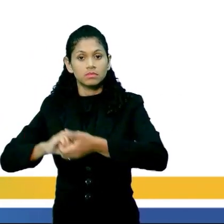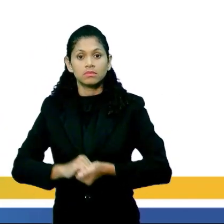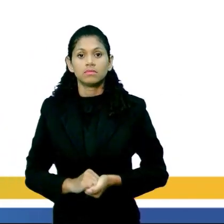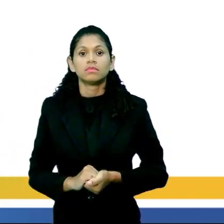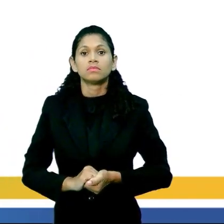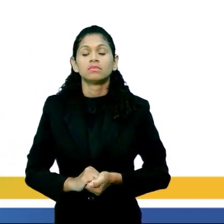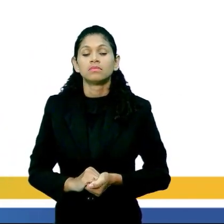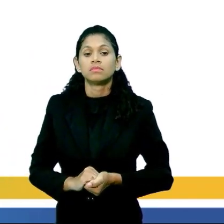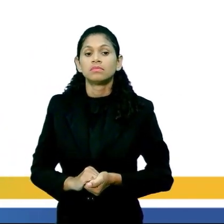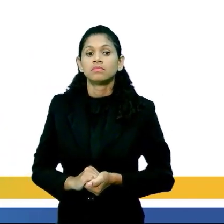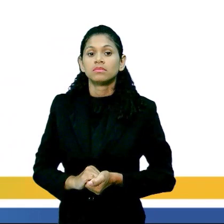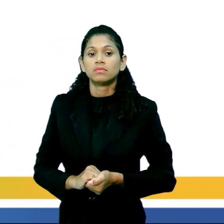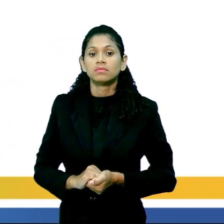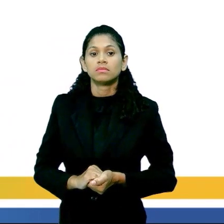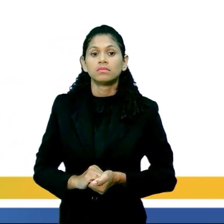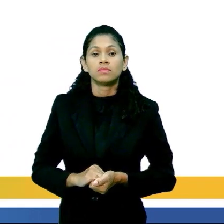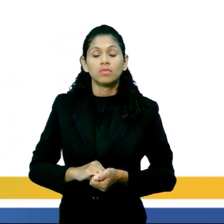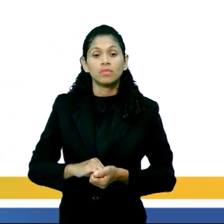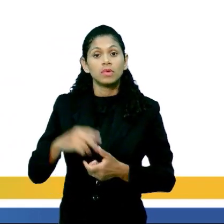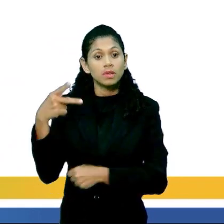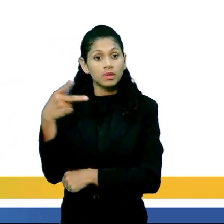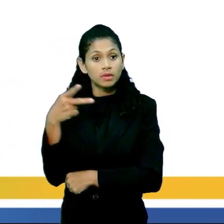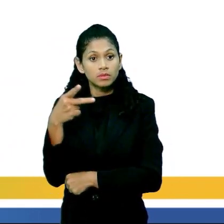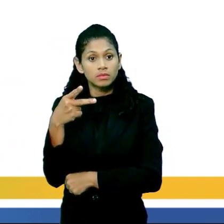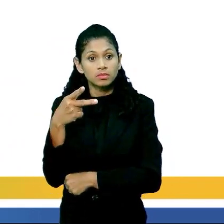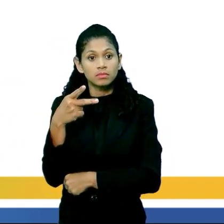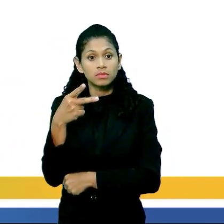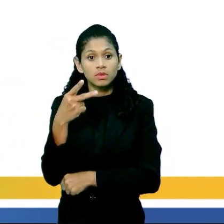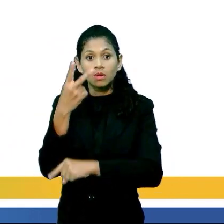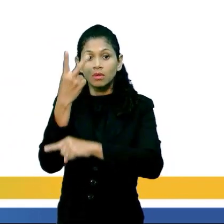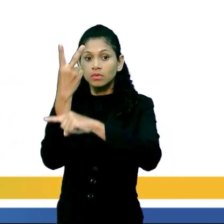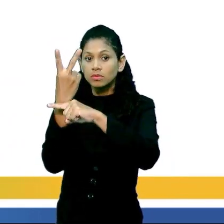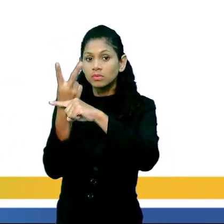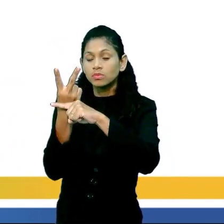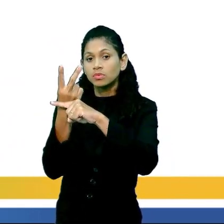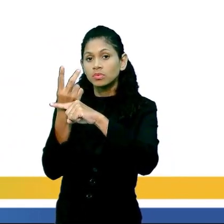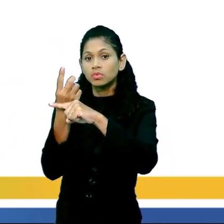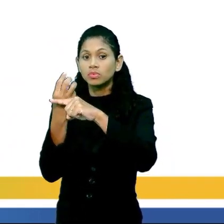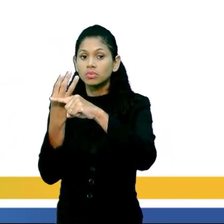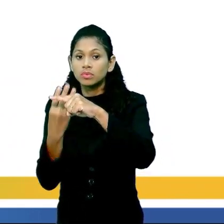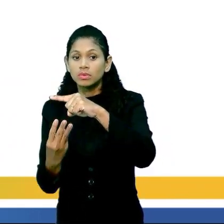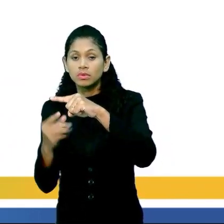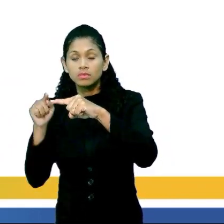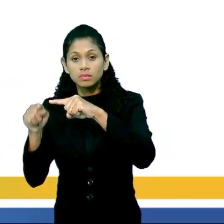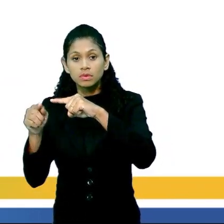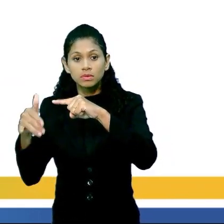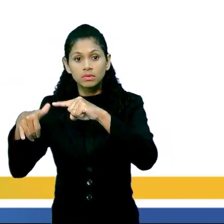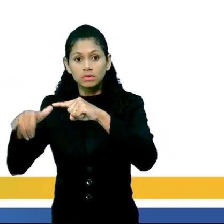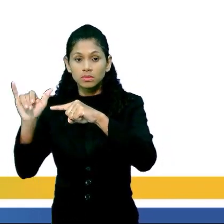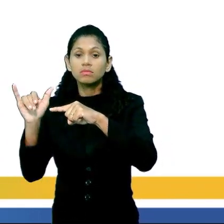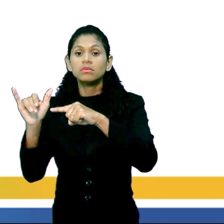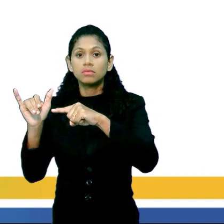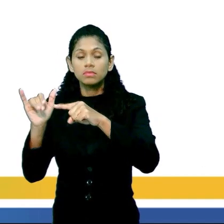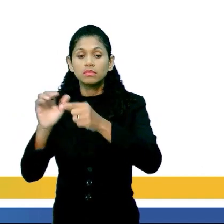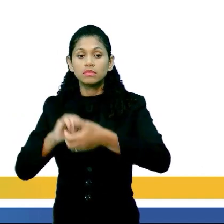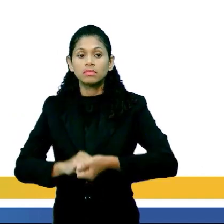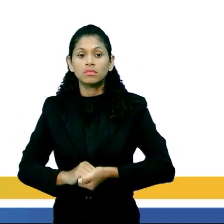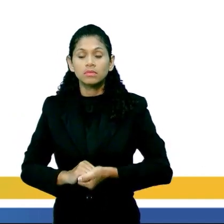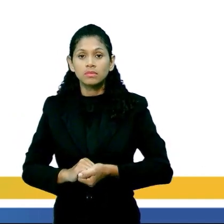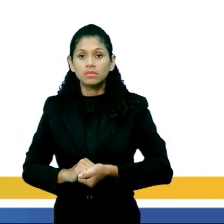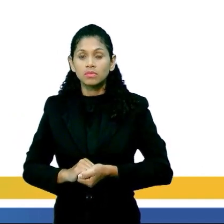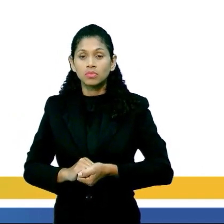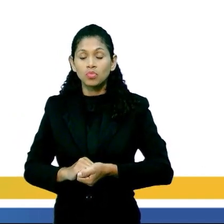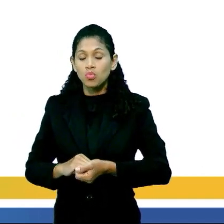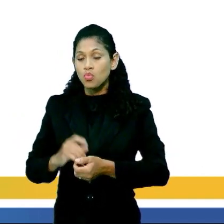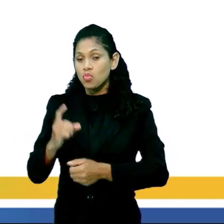Então, vamos lá. 1/4 vezes X é igual a 2/3 vezes Y. Vamos isolar o X. Tudo